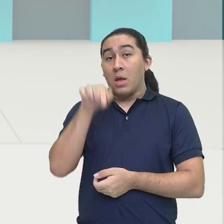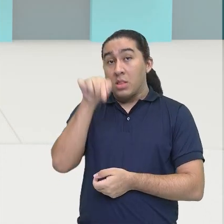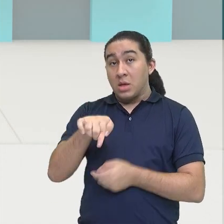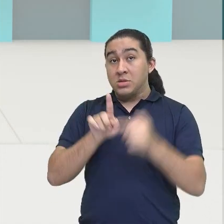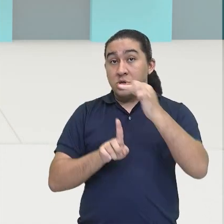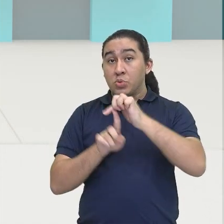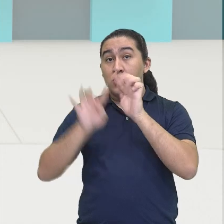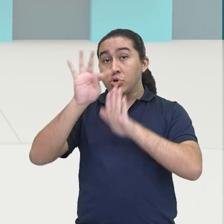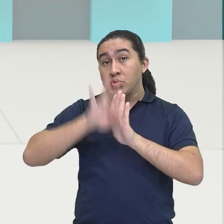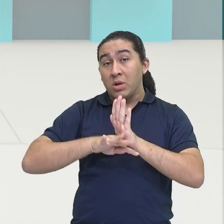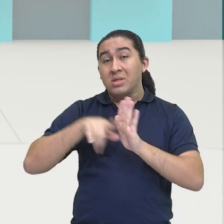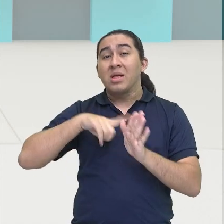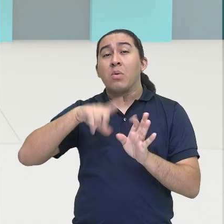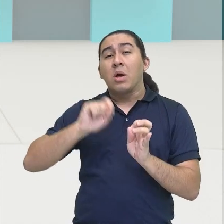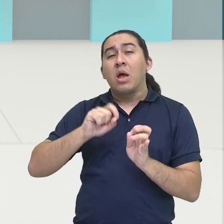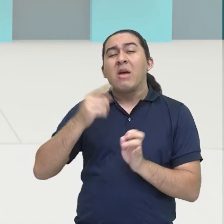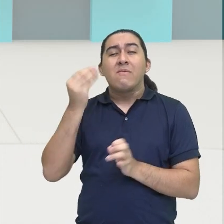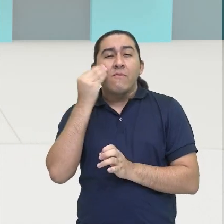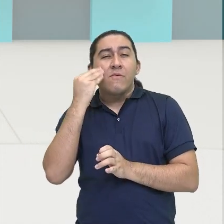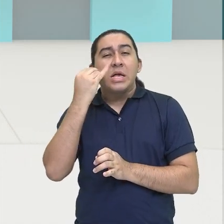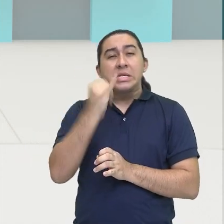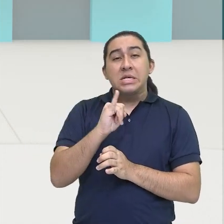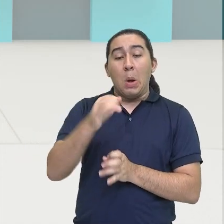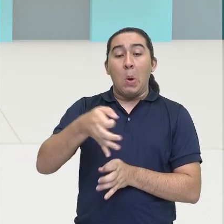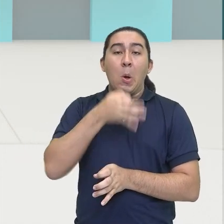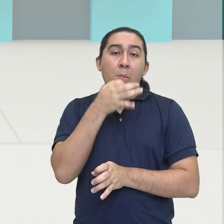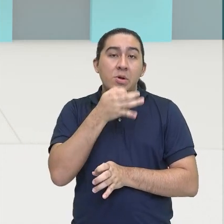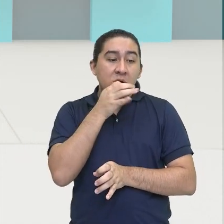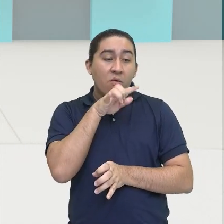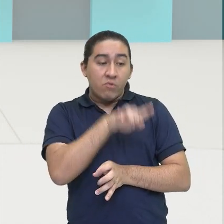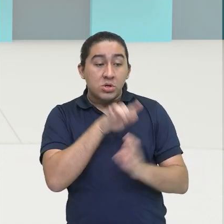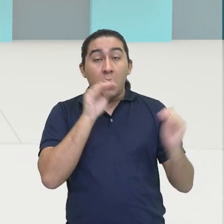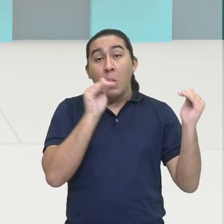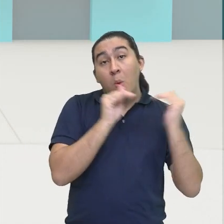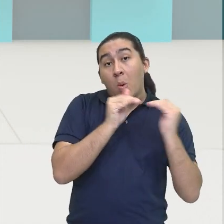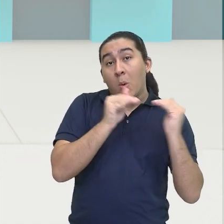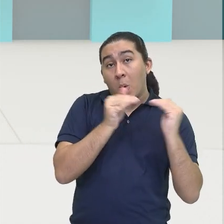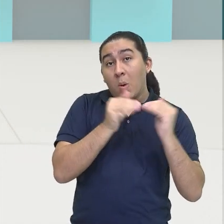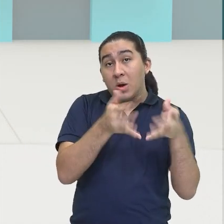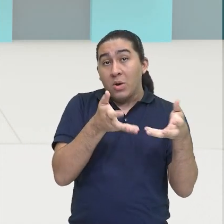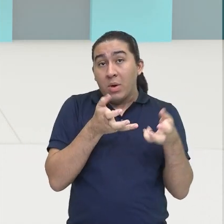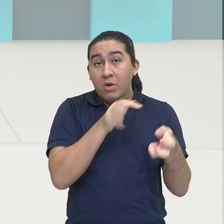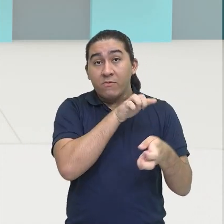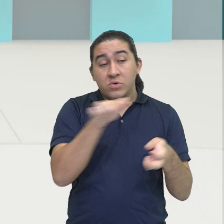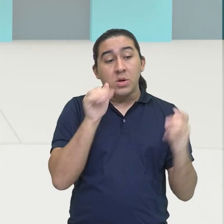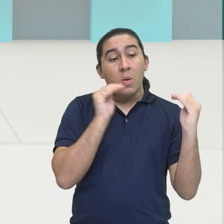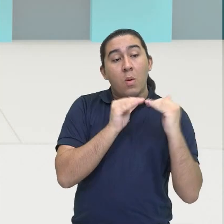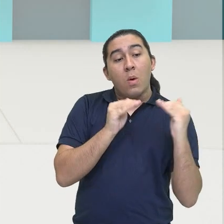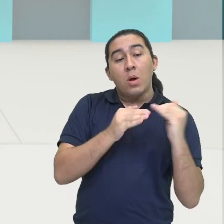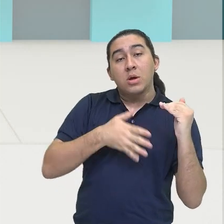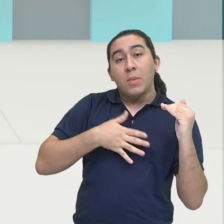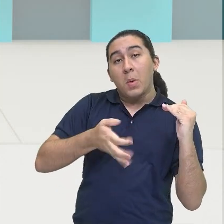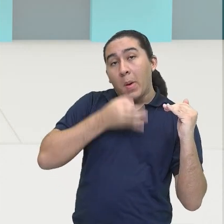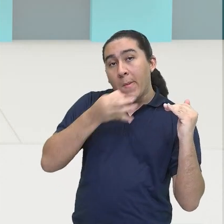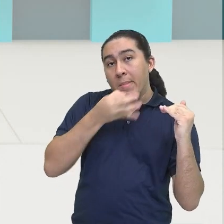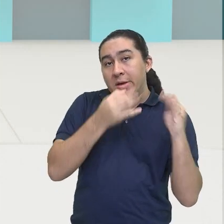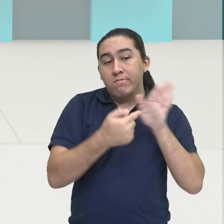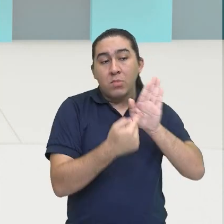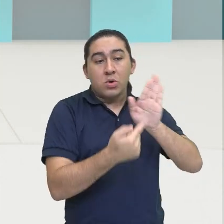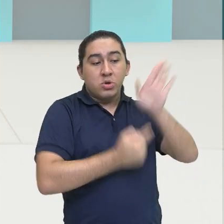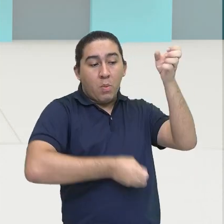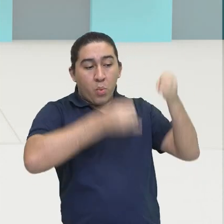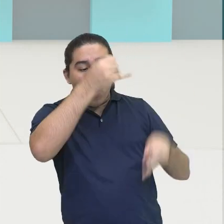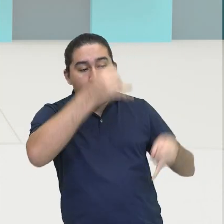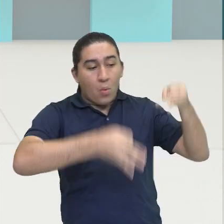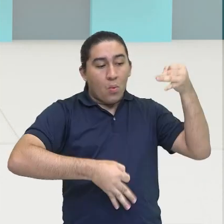vou tentar convencer você da minha opinião. Eu quero que você concorde comigo sobre o que eu estou falando. E é